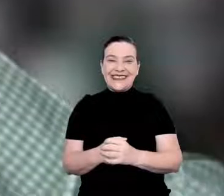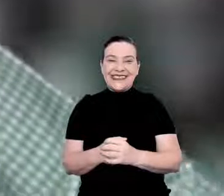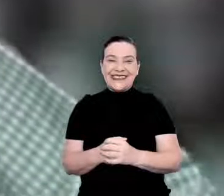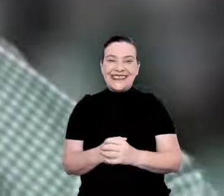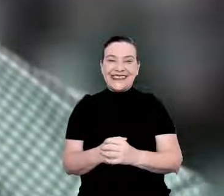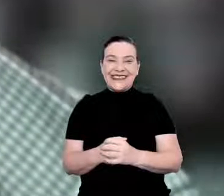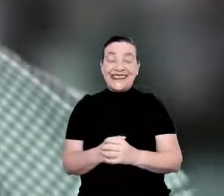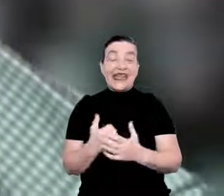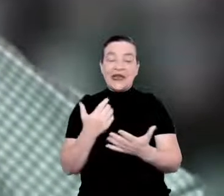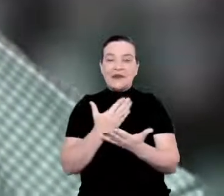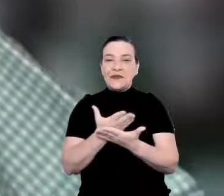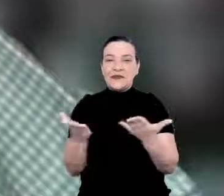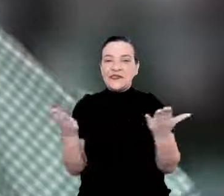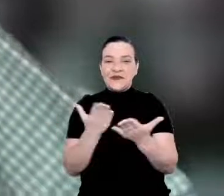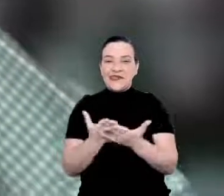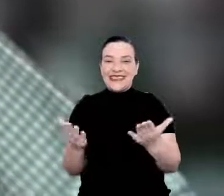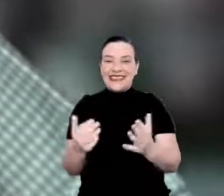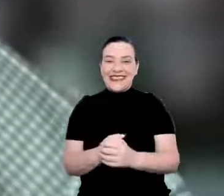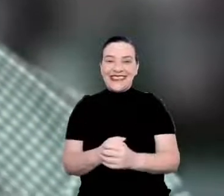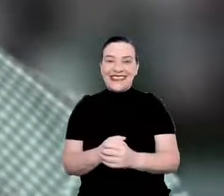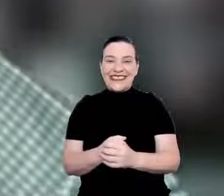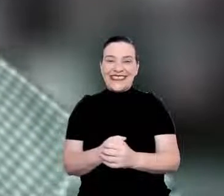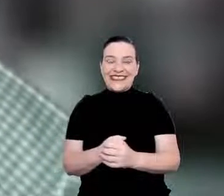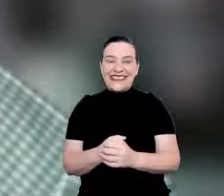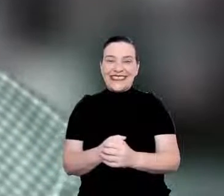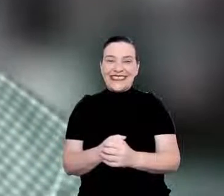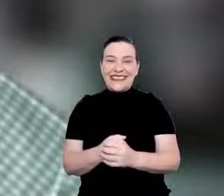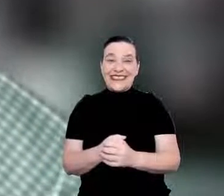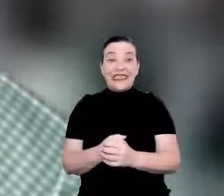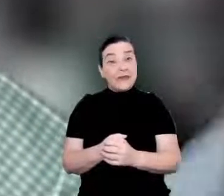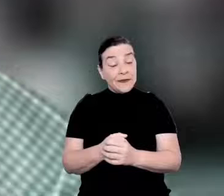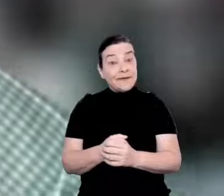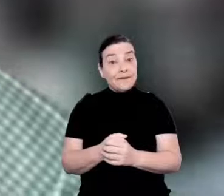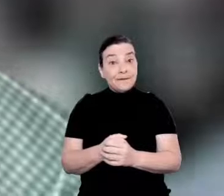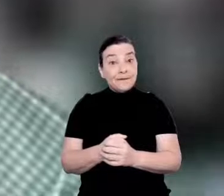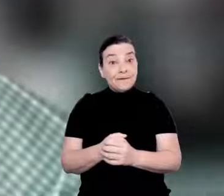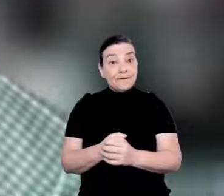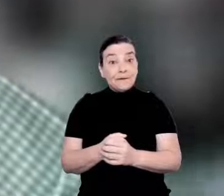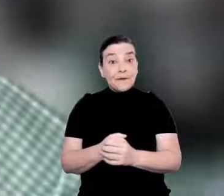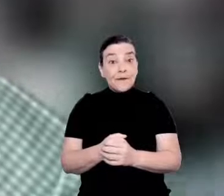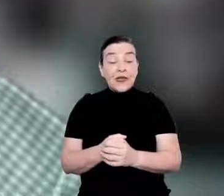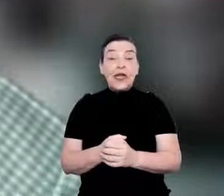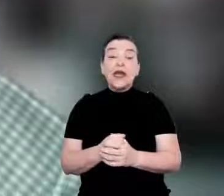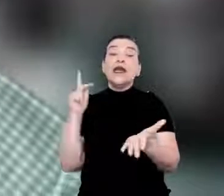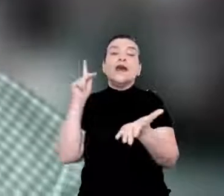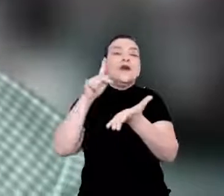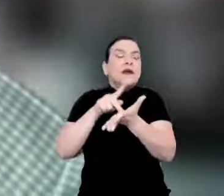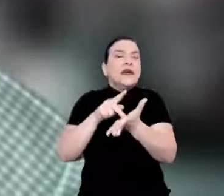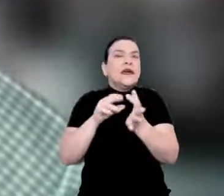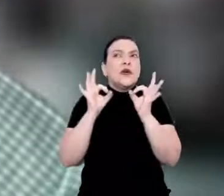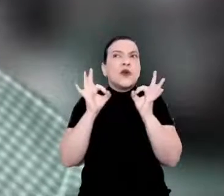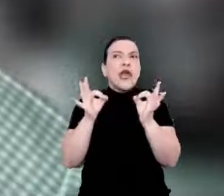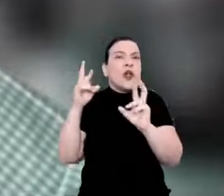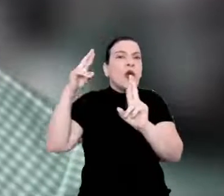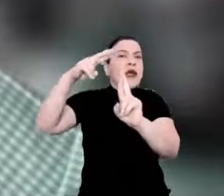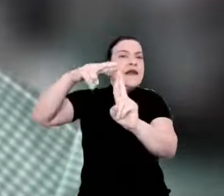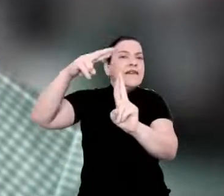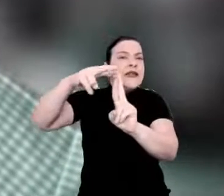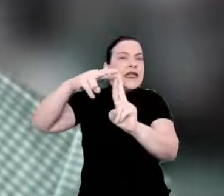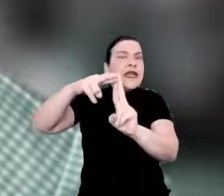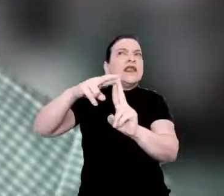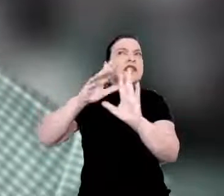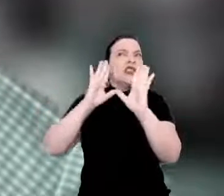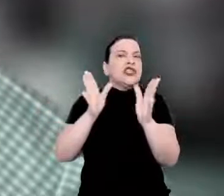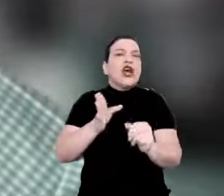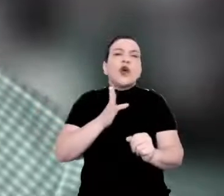me perdi aqui, vamos lá. Talvez eu queria fazer, para o final, uma referência à questão conhecida, que é o conceito